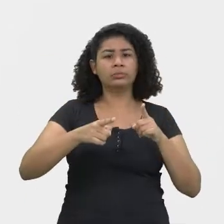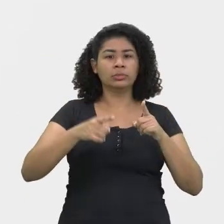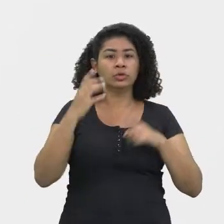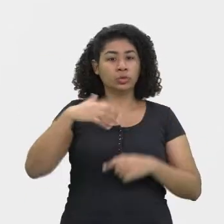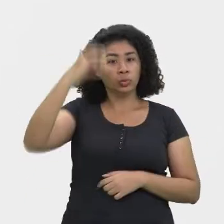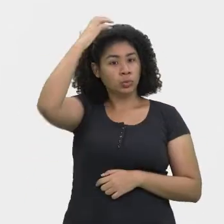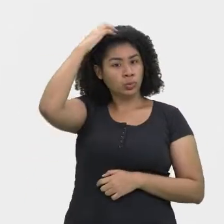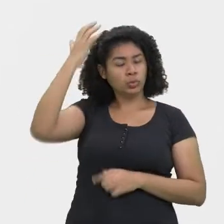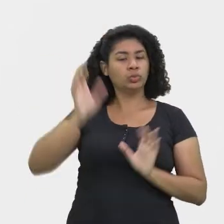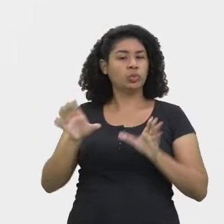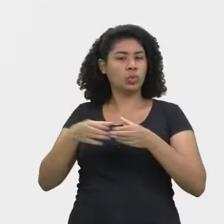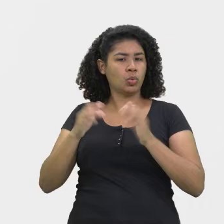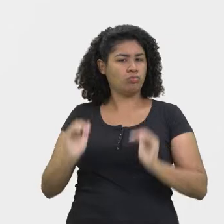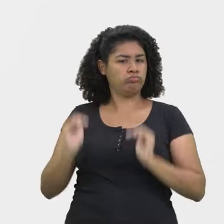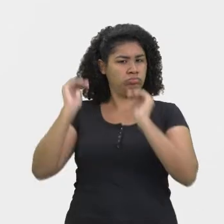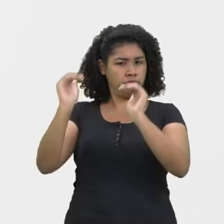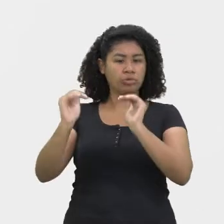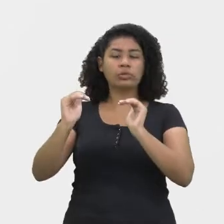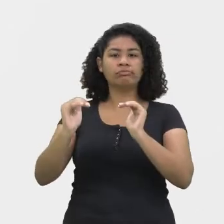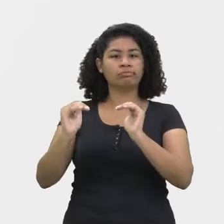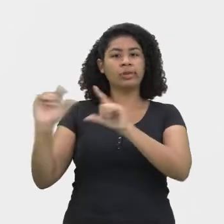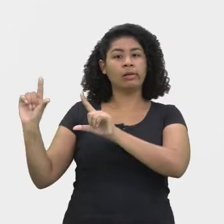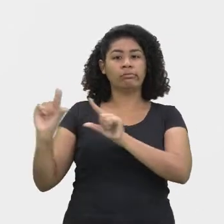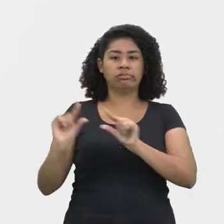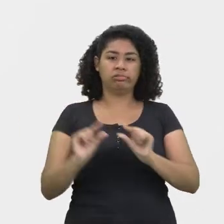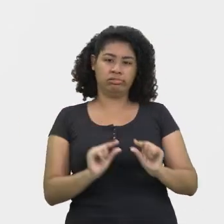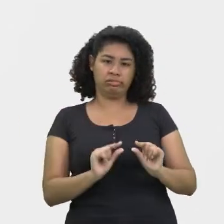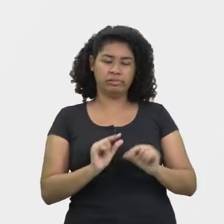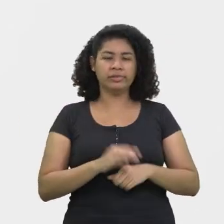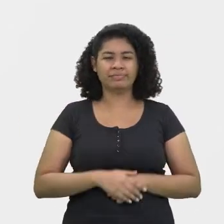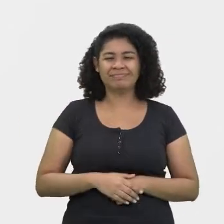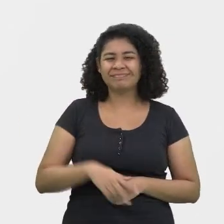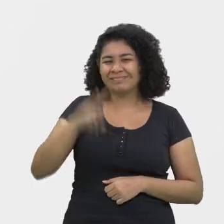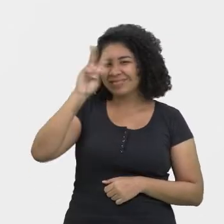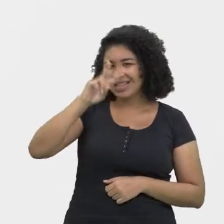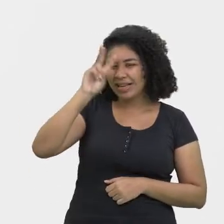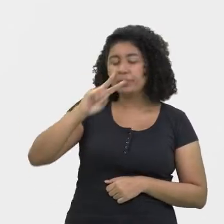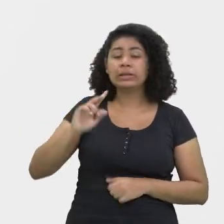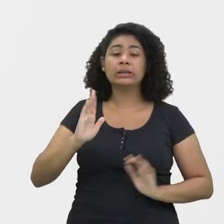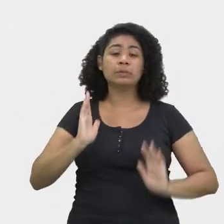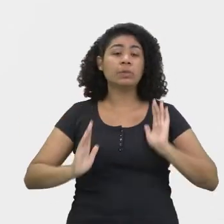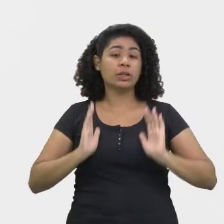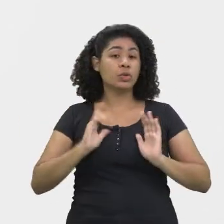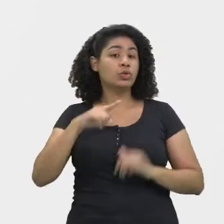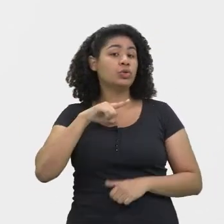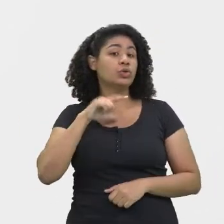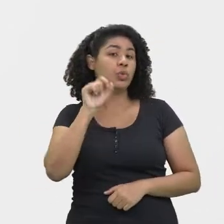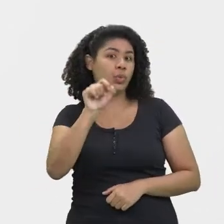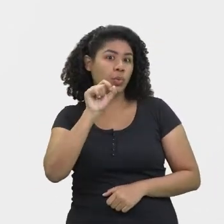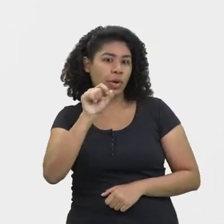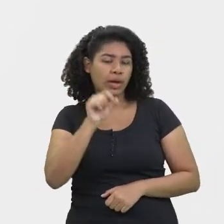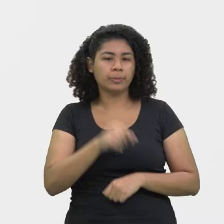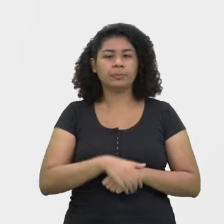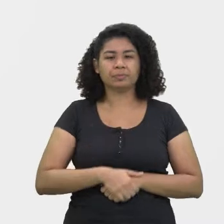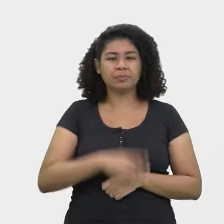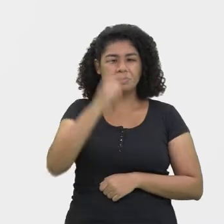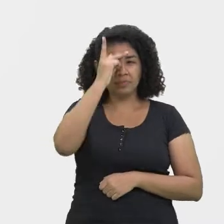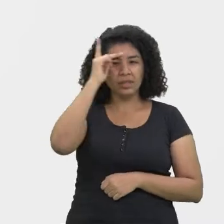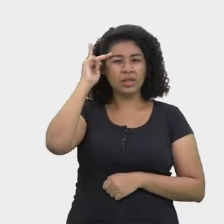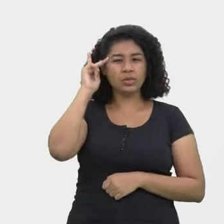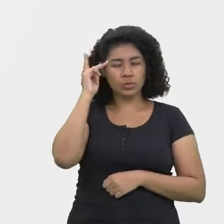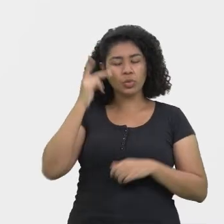gente reforça aí aquela questão da briga, né? Porque até aquele momento ali, adivinha, o monarca, para ser